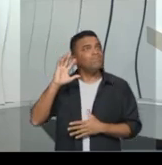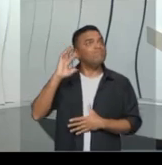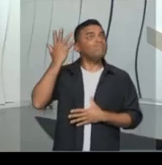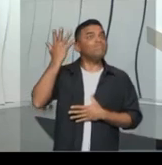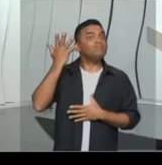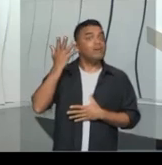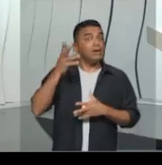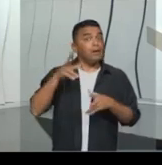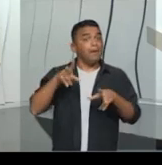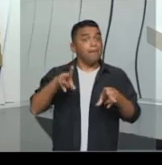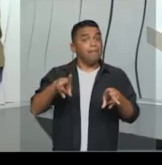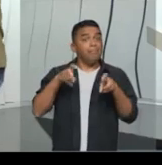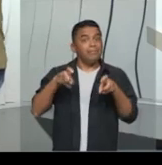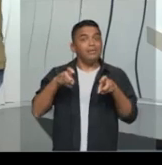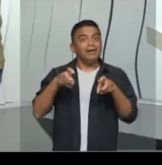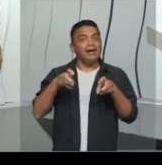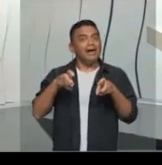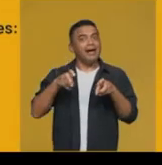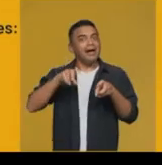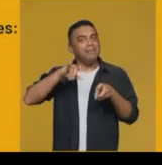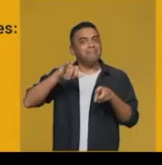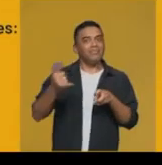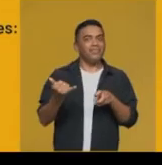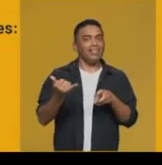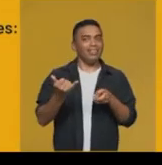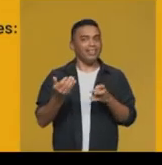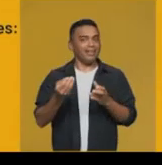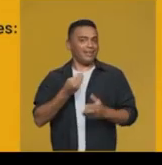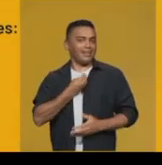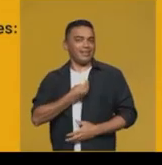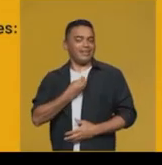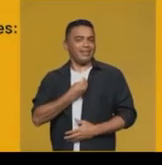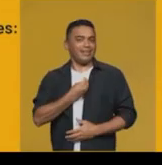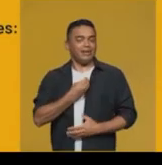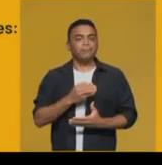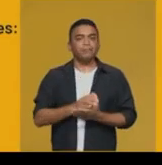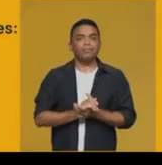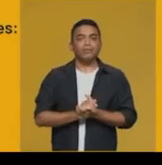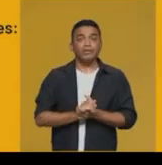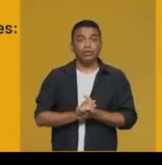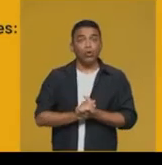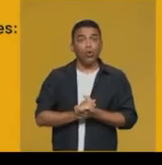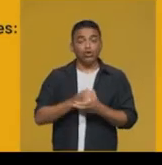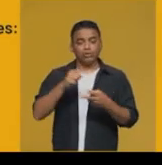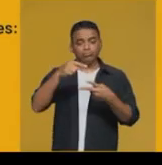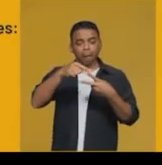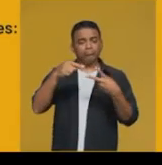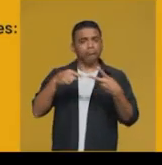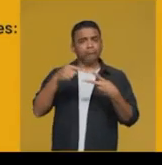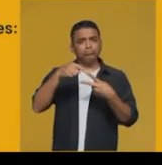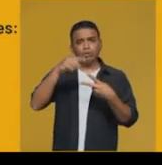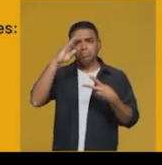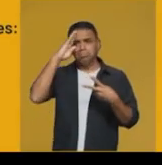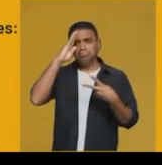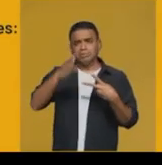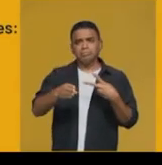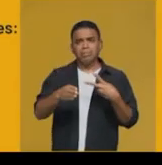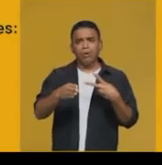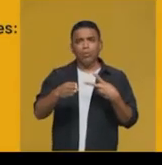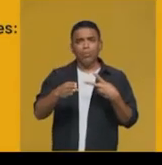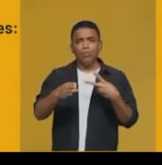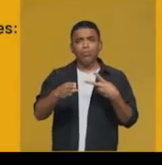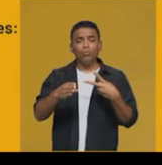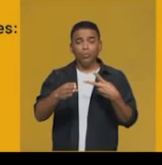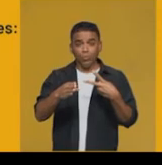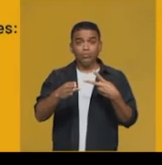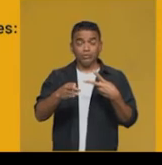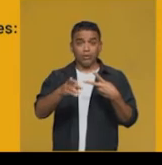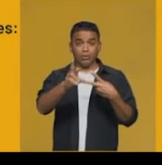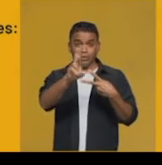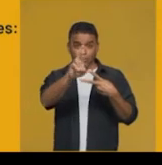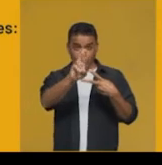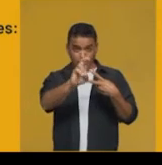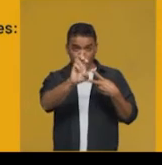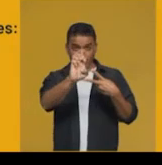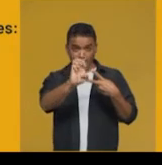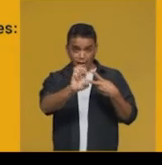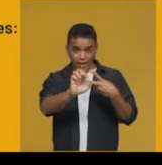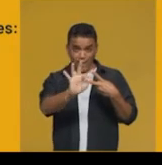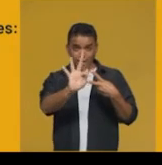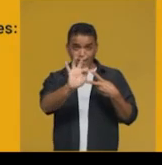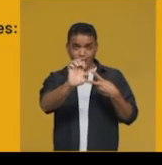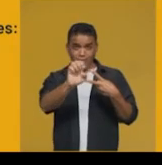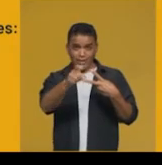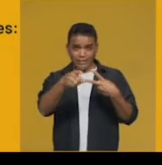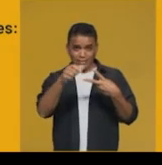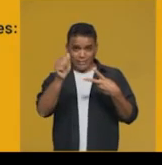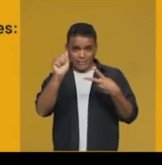favor. Nós iremos trabalhar dois fenômenos principais que acontecem com a luz, o fenômeno da reflexão e